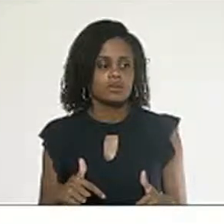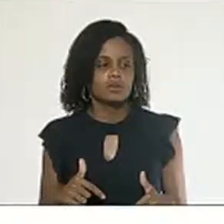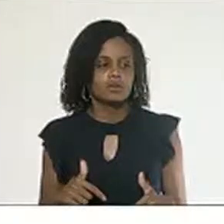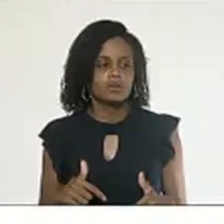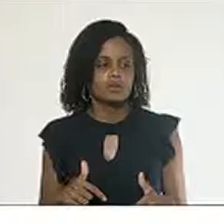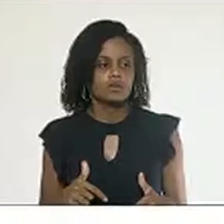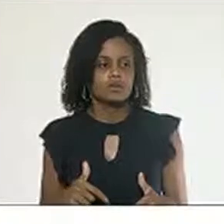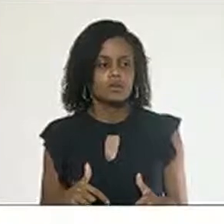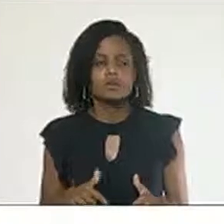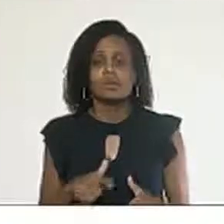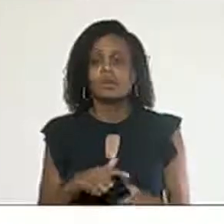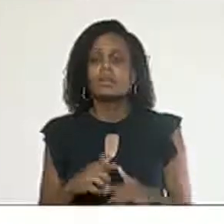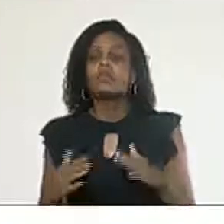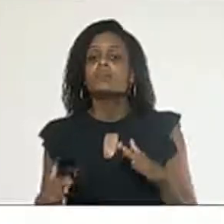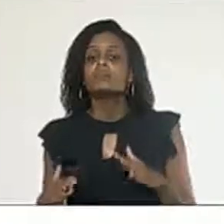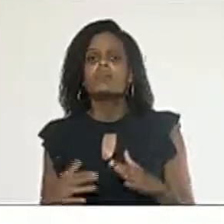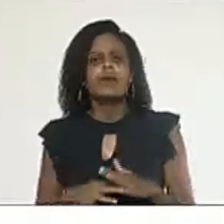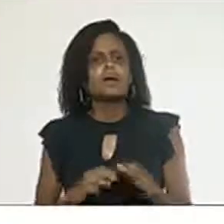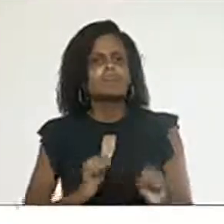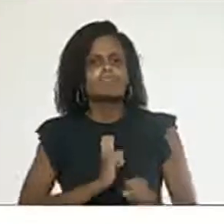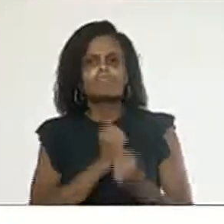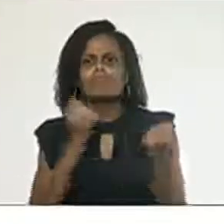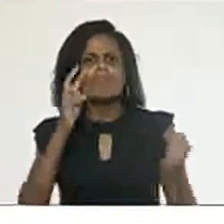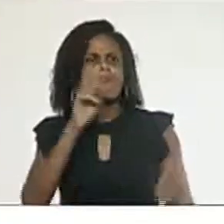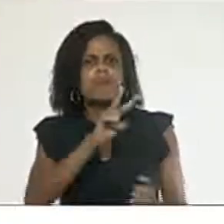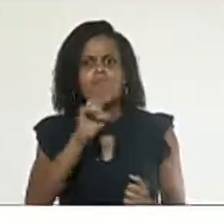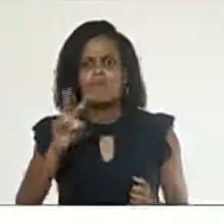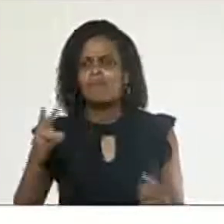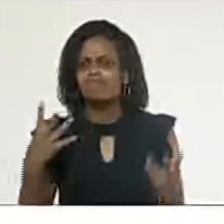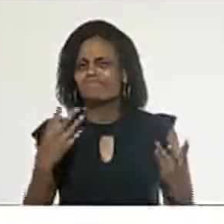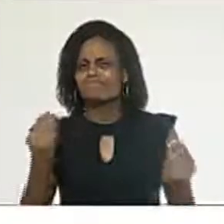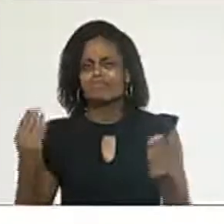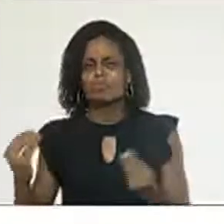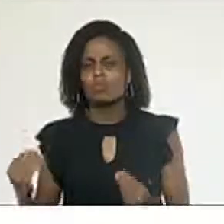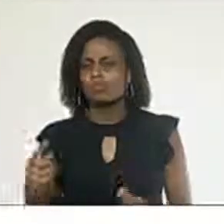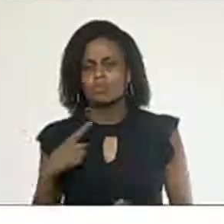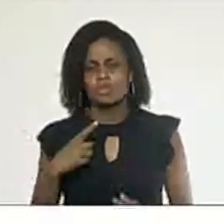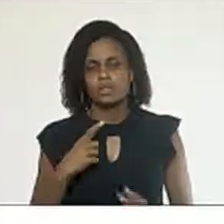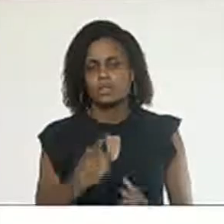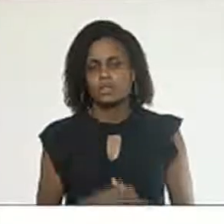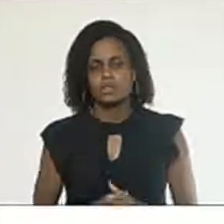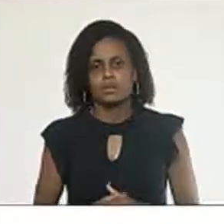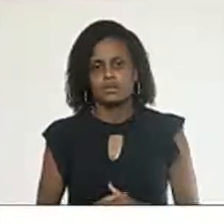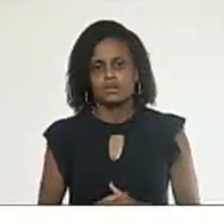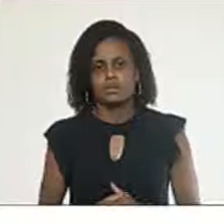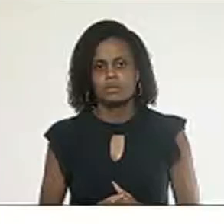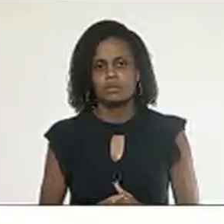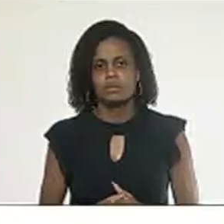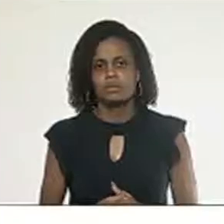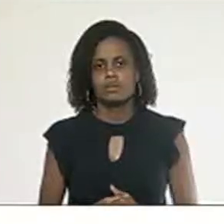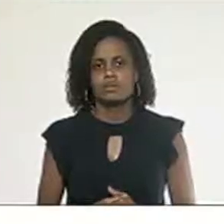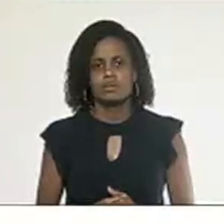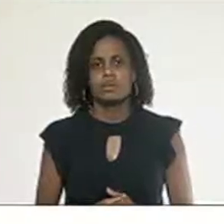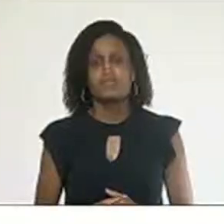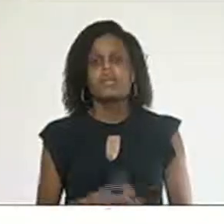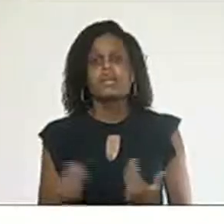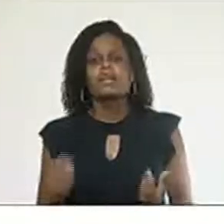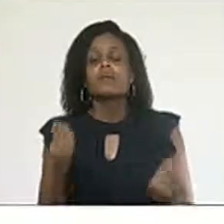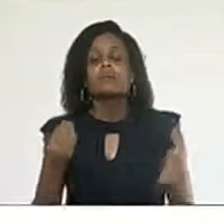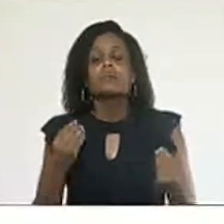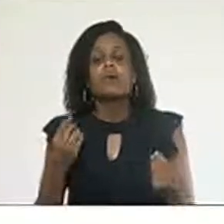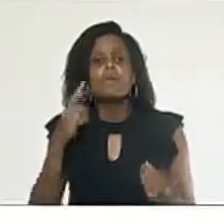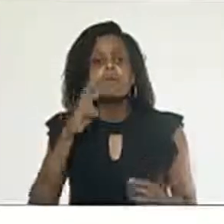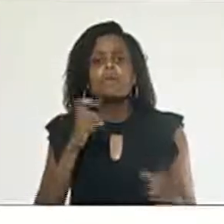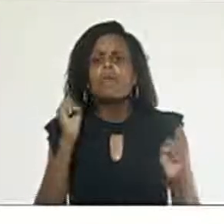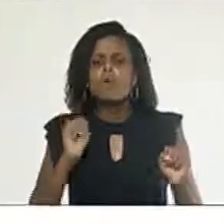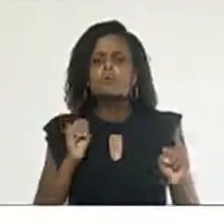é muito absurdo, olhar que ao invés da gente ver de que maneira a gente pode organizar para que